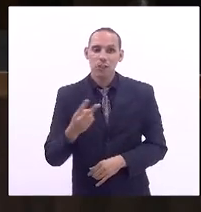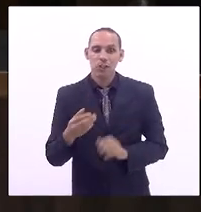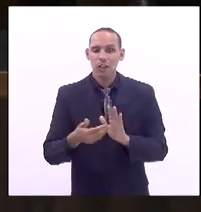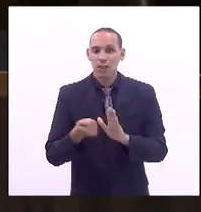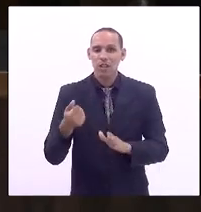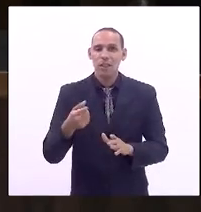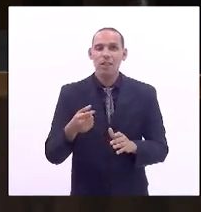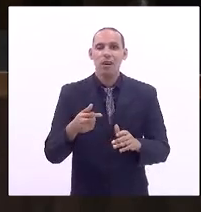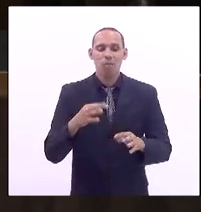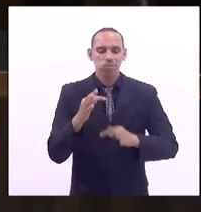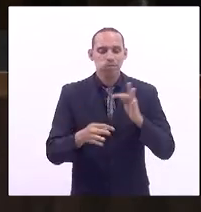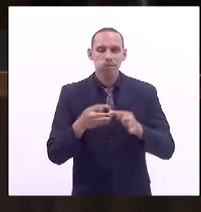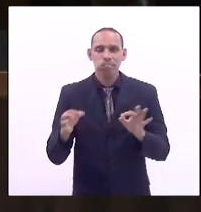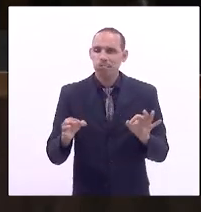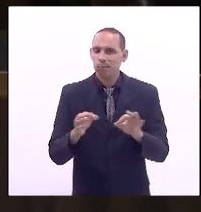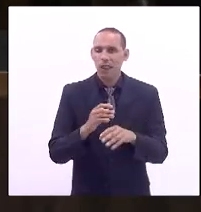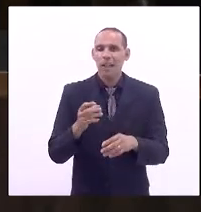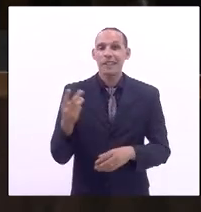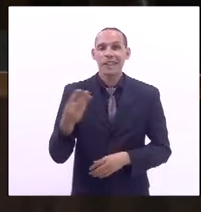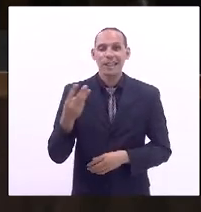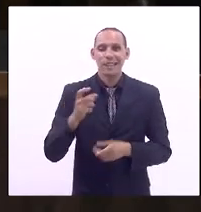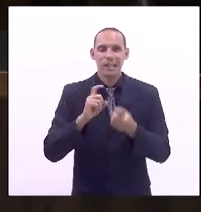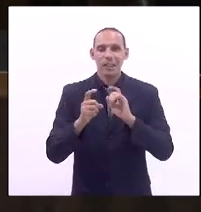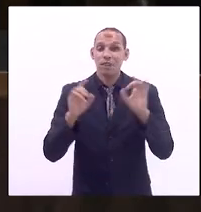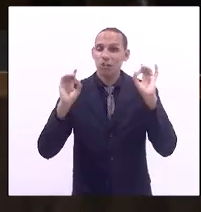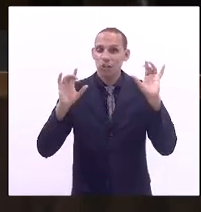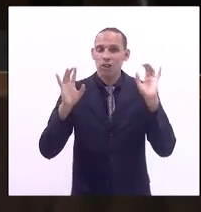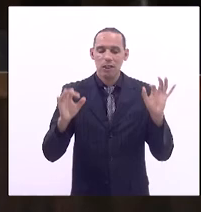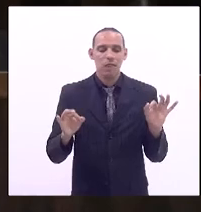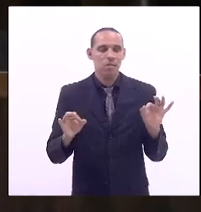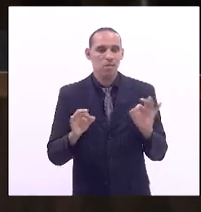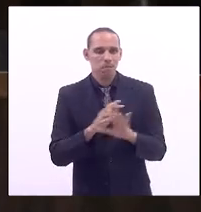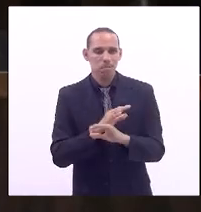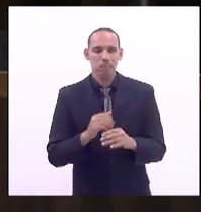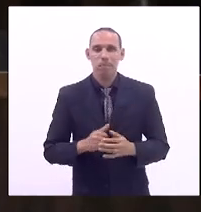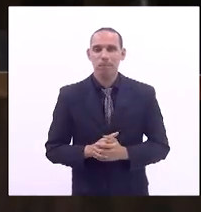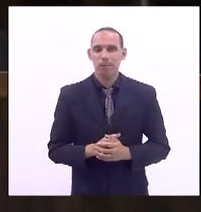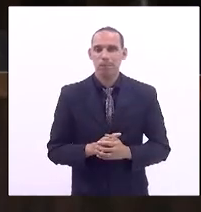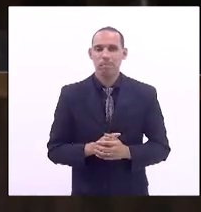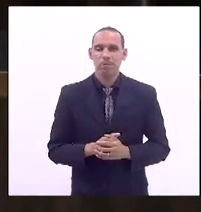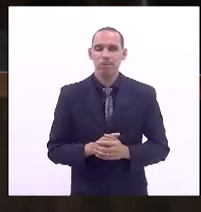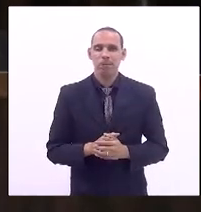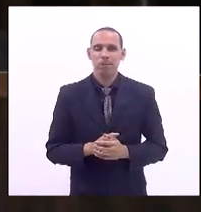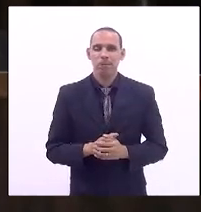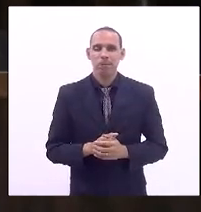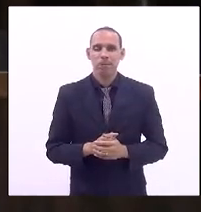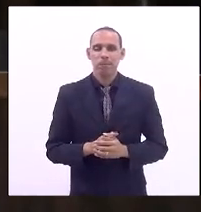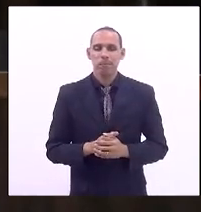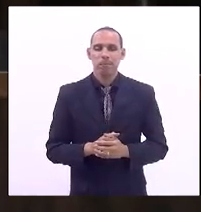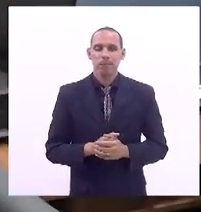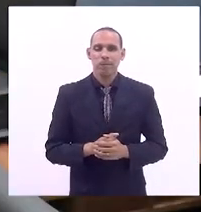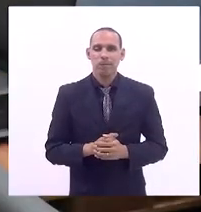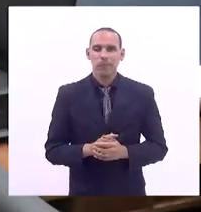nada mais a tratar na terceira sessão ordinária do dia mesmo está em Serrada